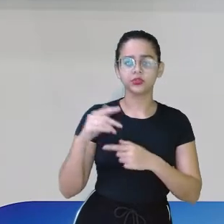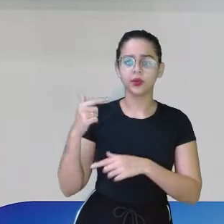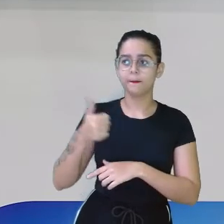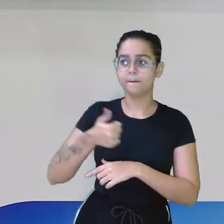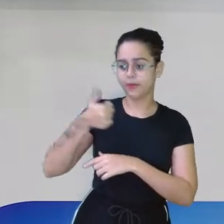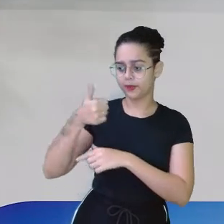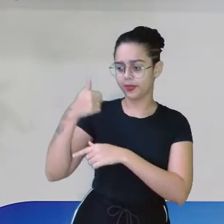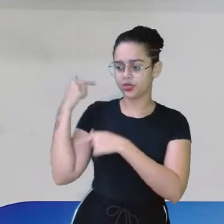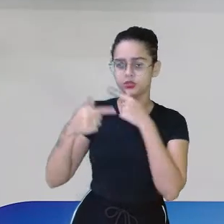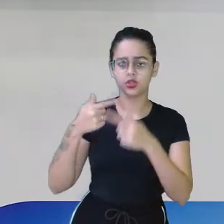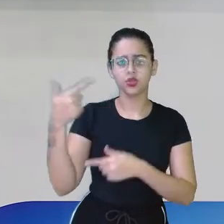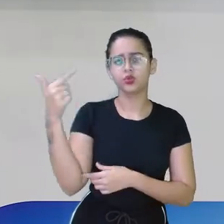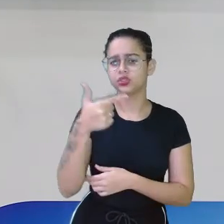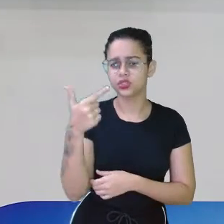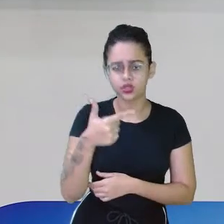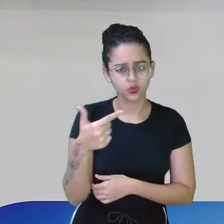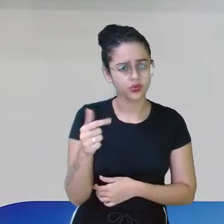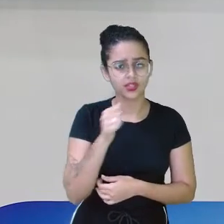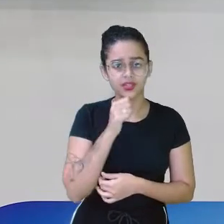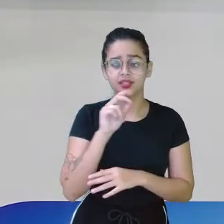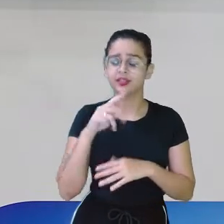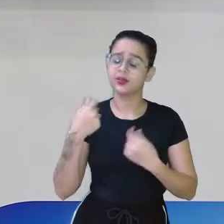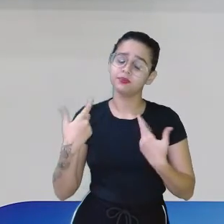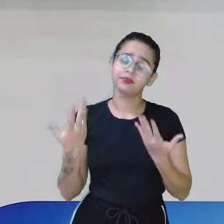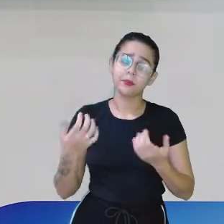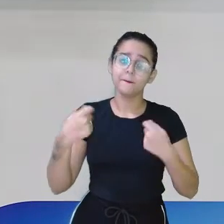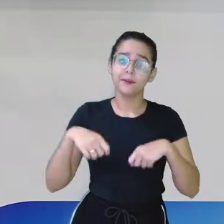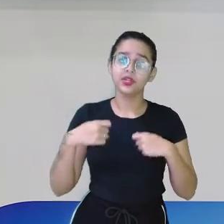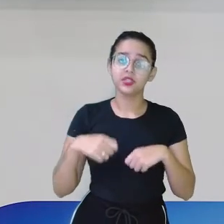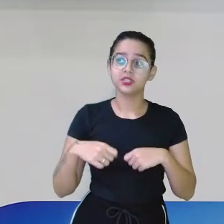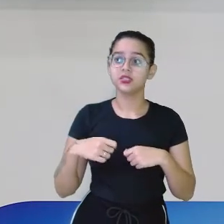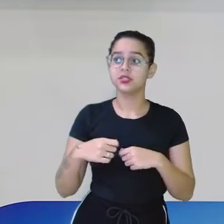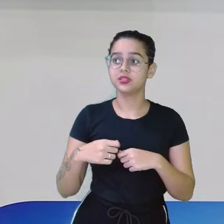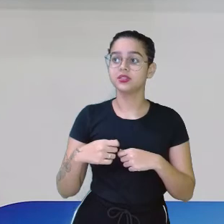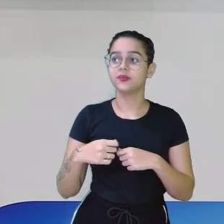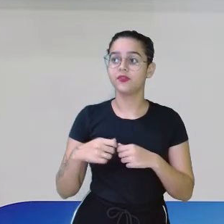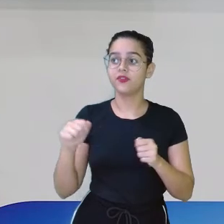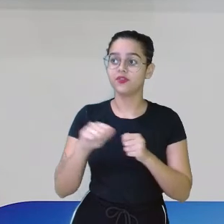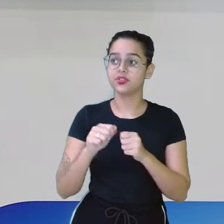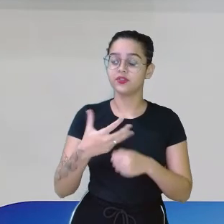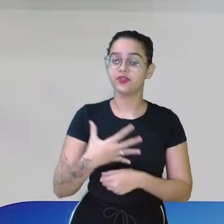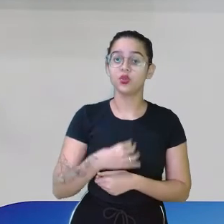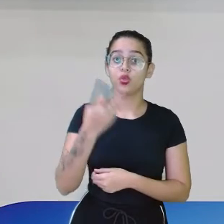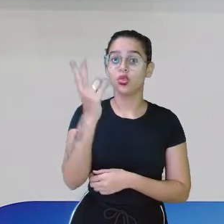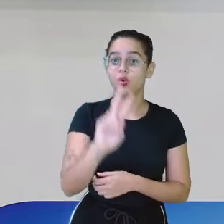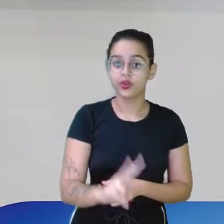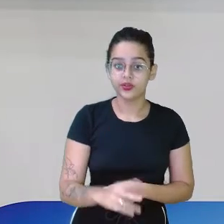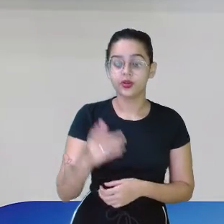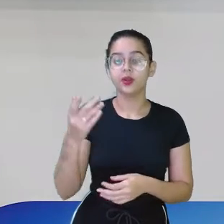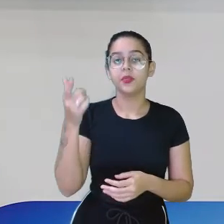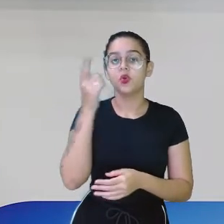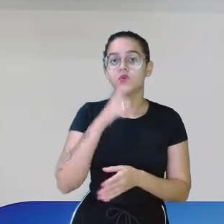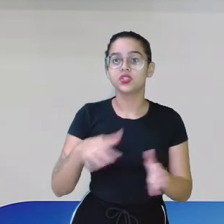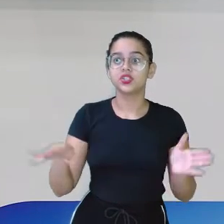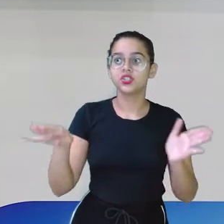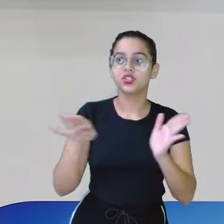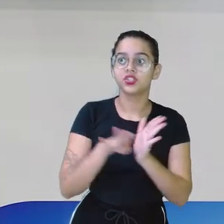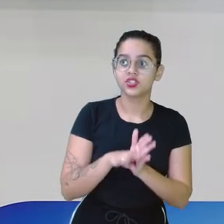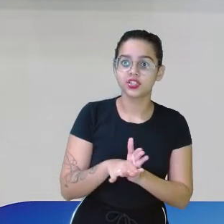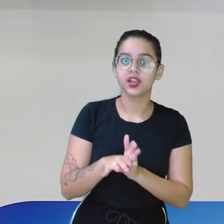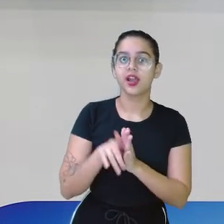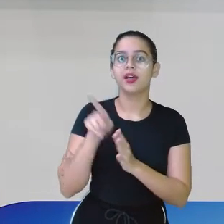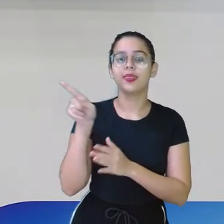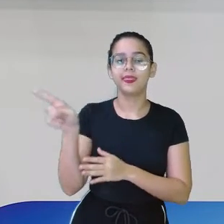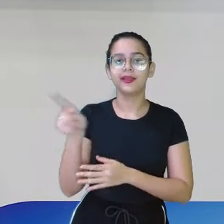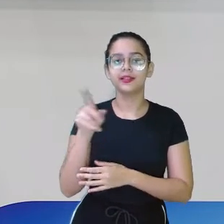aqui, ó, na segunda ainda depois. Então tem que cruzar duas vezes aí, né, para poder chegar